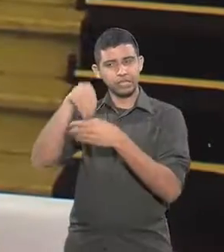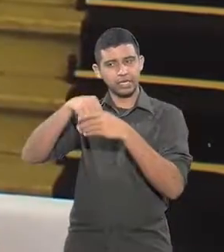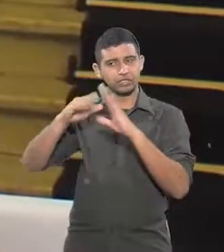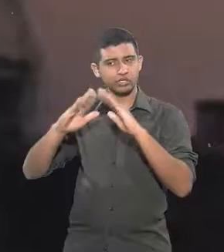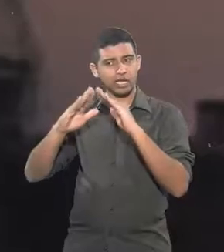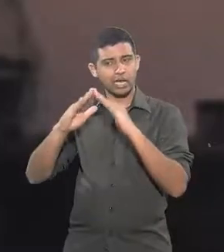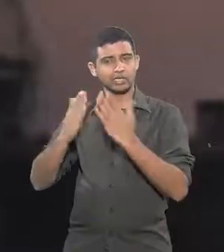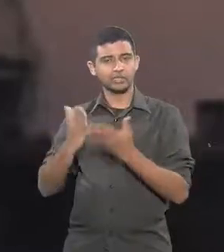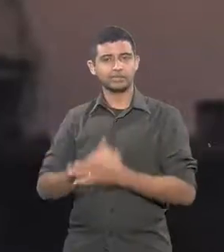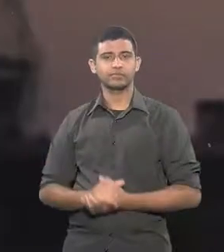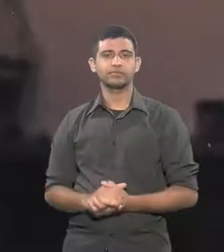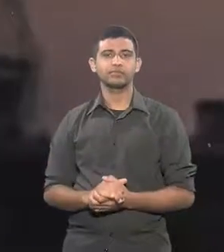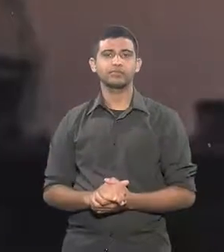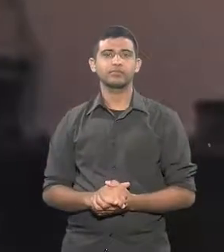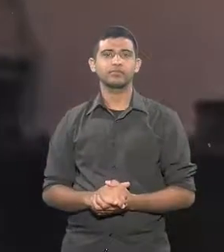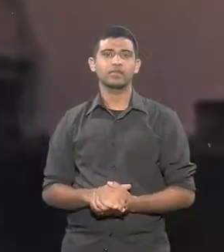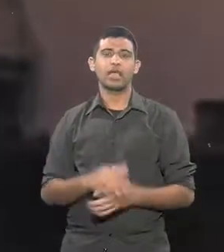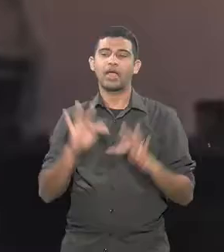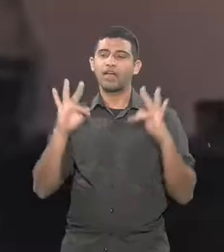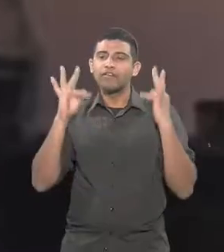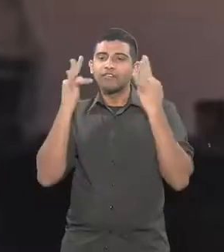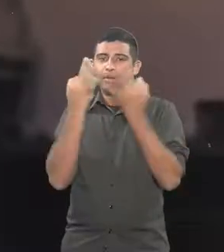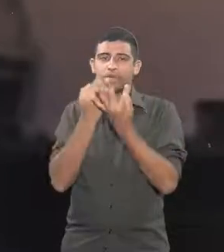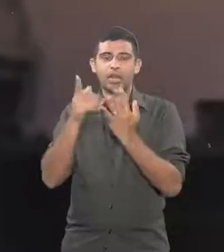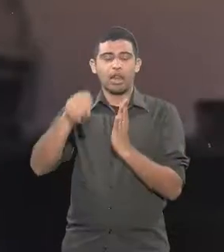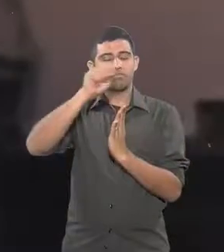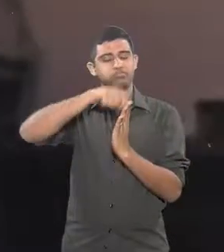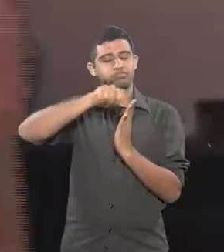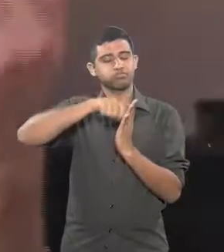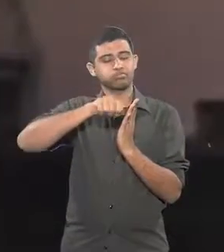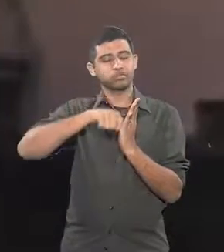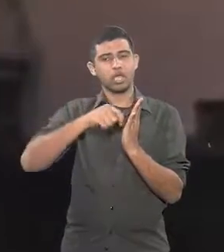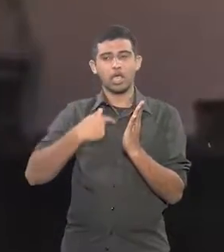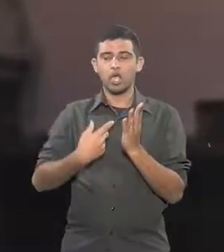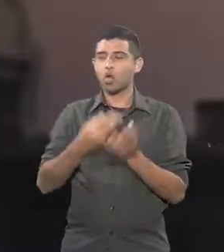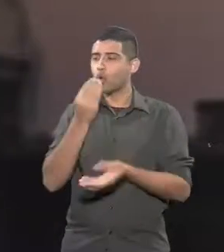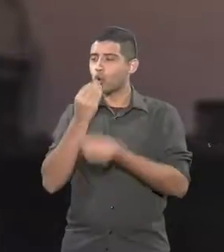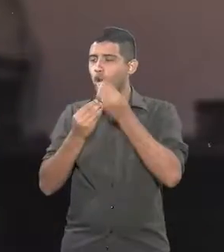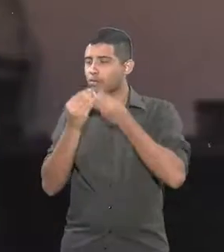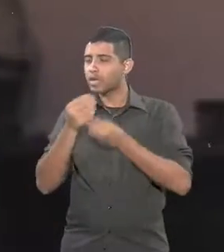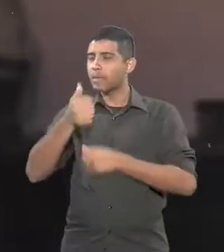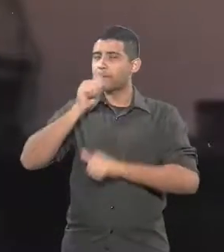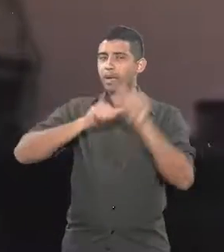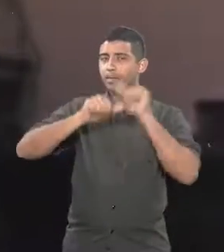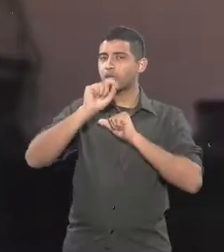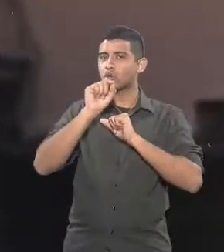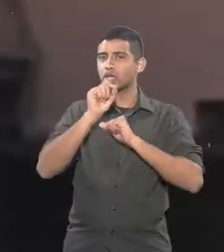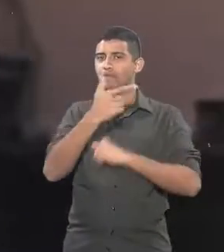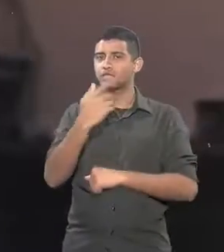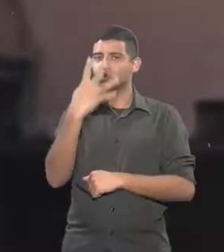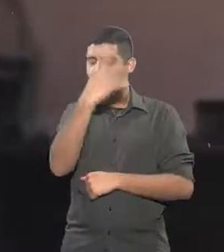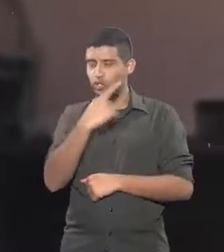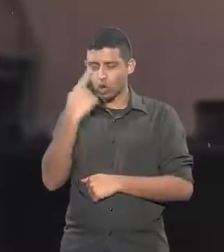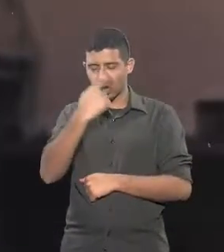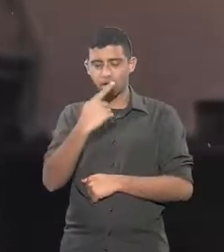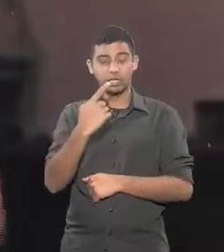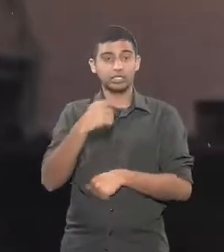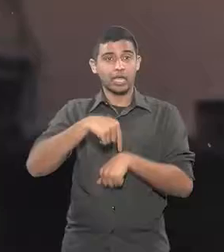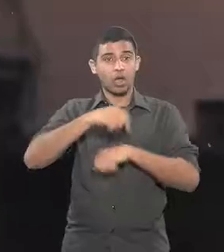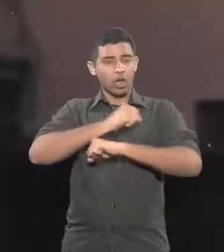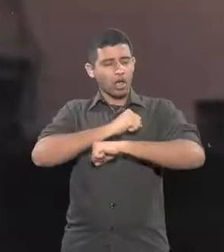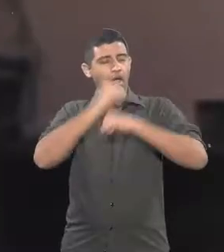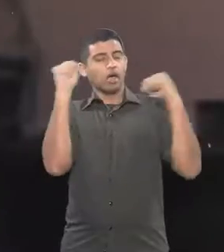né? Anotar tudo que comeram e beberam durante as 24 horas anteriores, né? Desde a hora